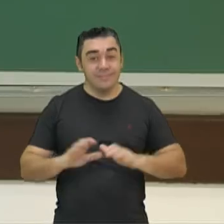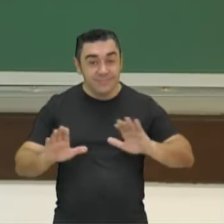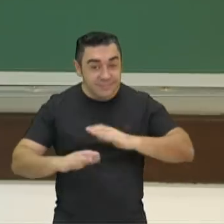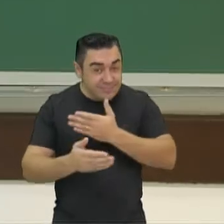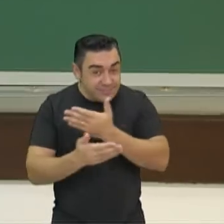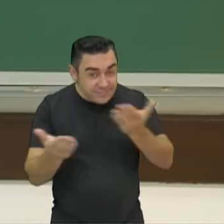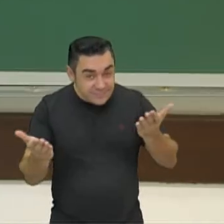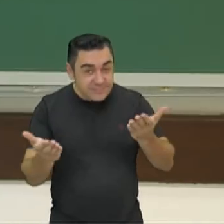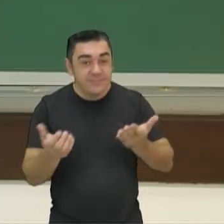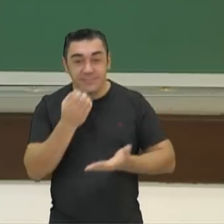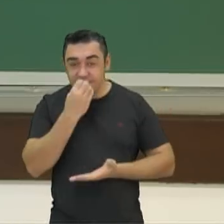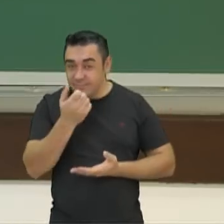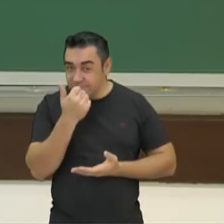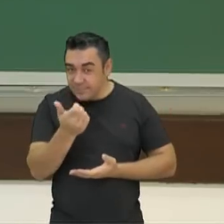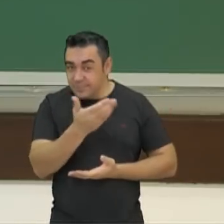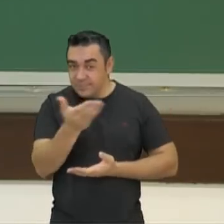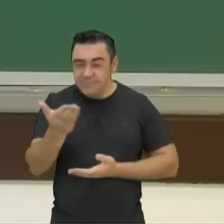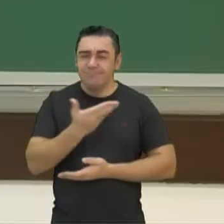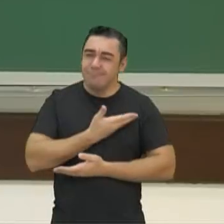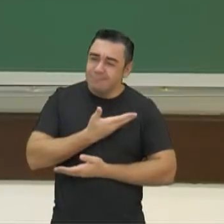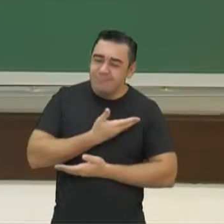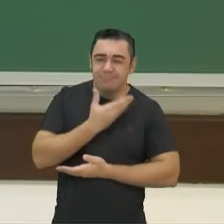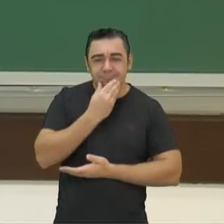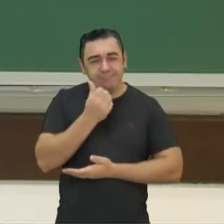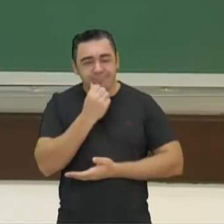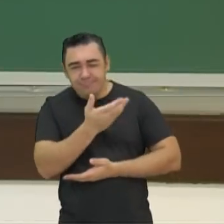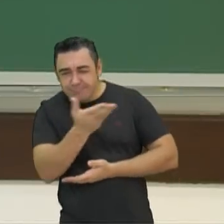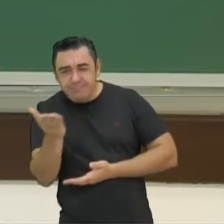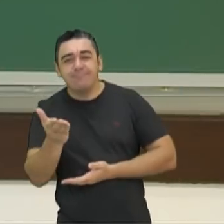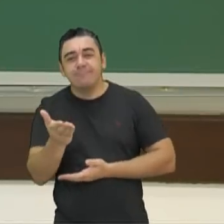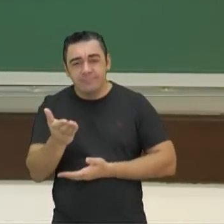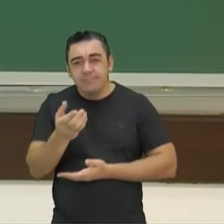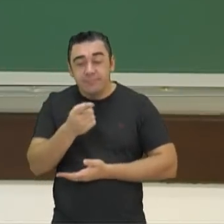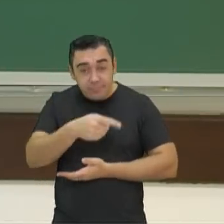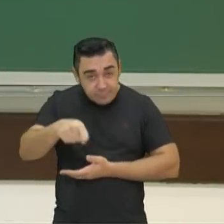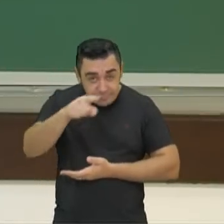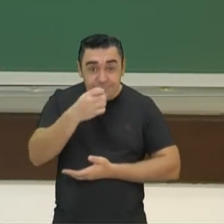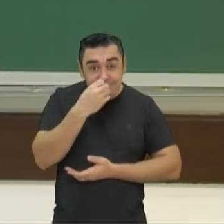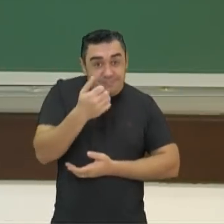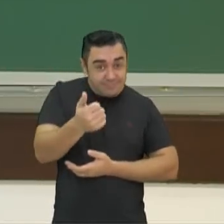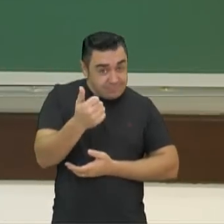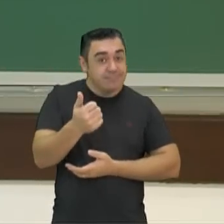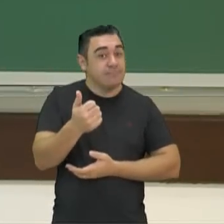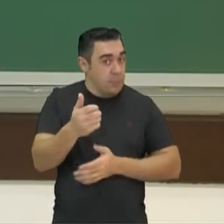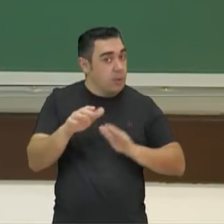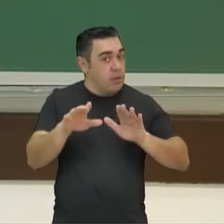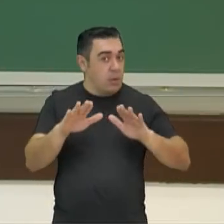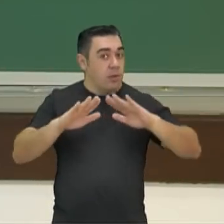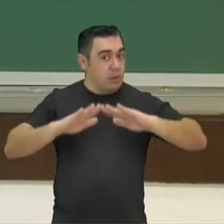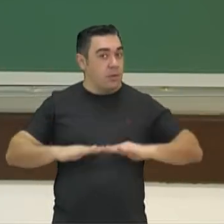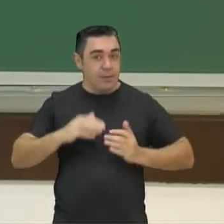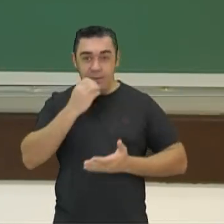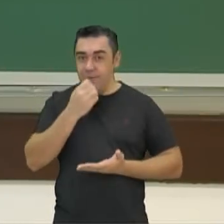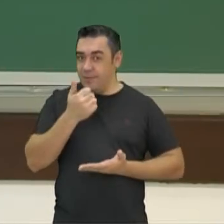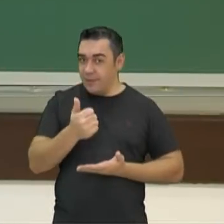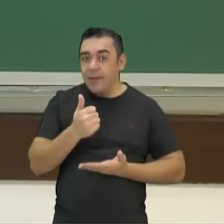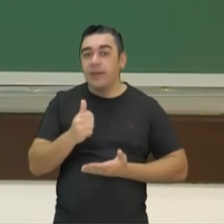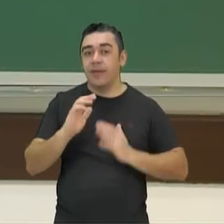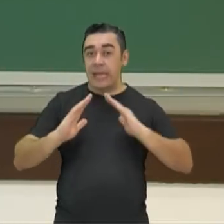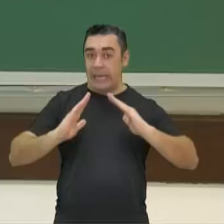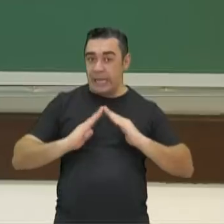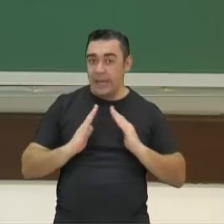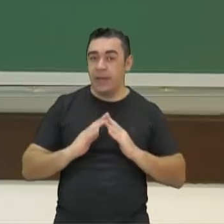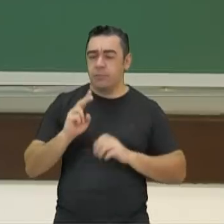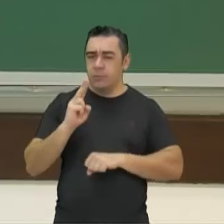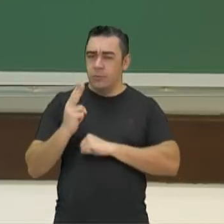Olá, turminha! Tudo bem, meus amiguinhos e amiguinhas? Como vocês estão? Espero que estejam bem em casa, se cuidando, para que